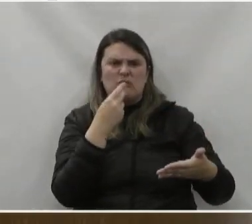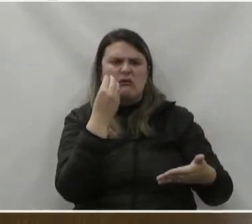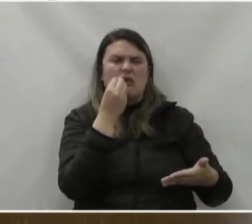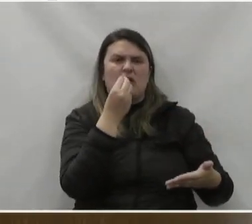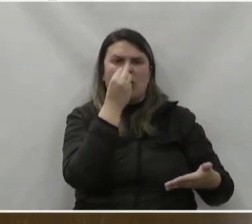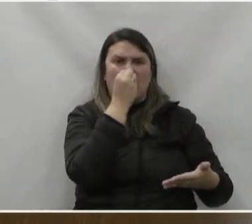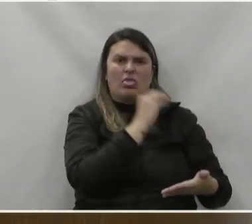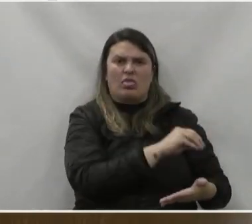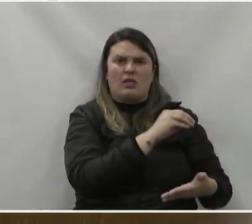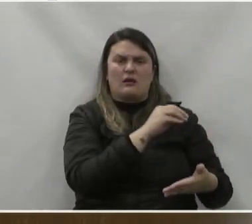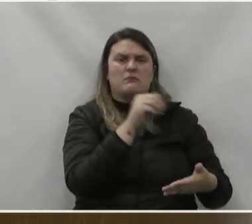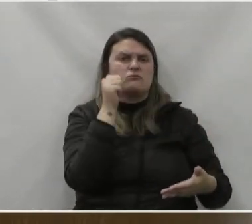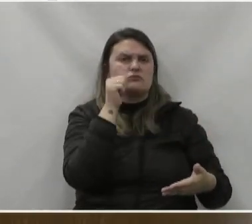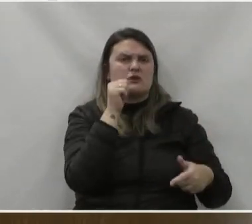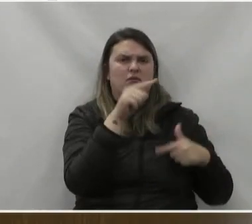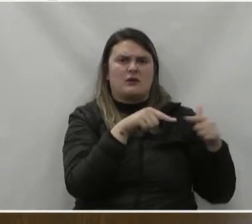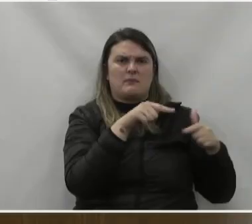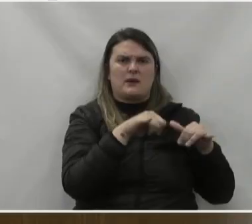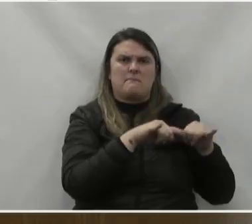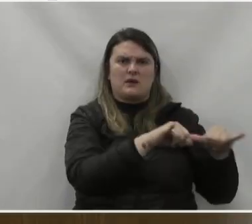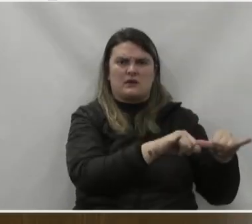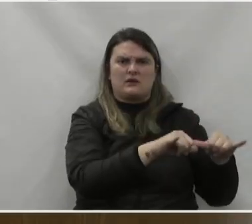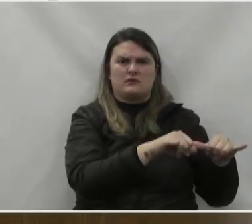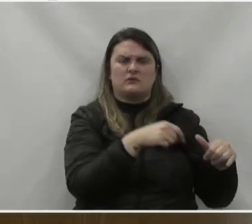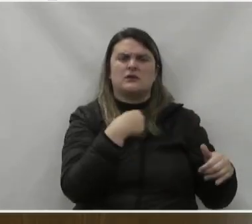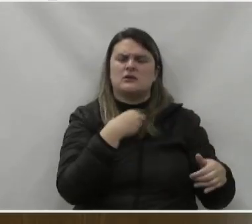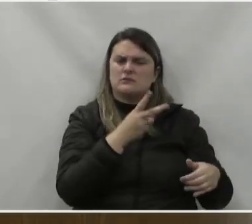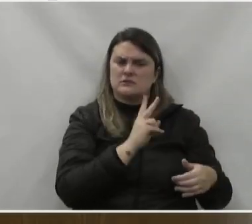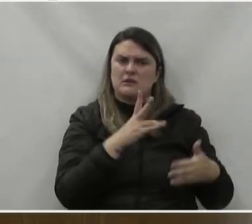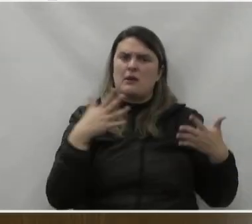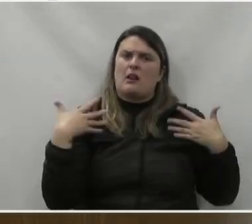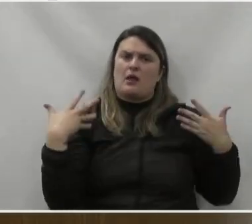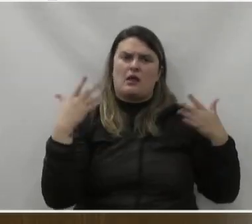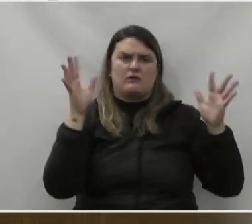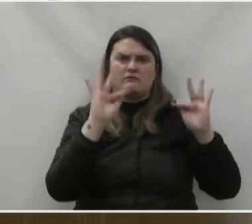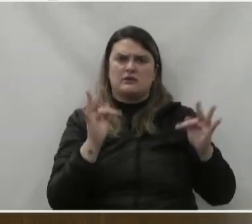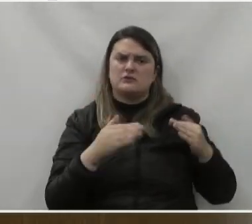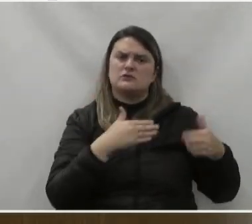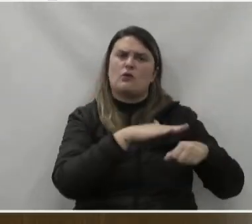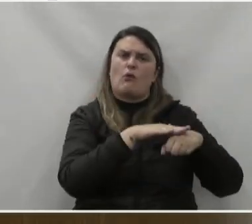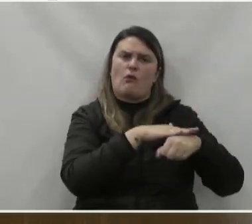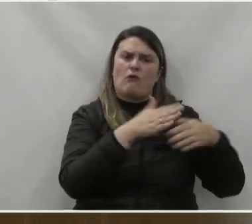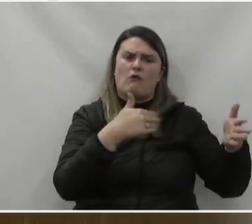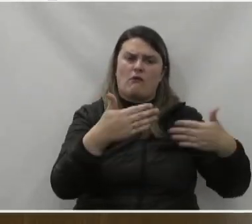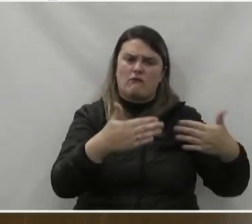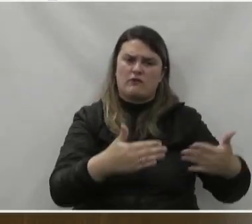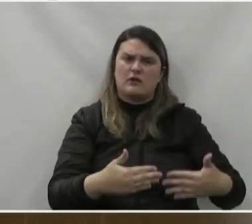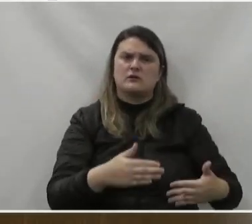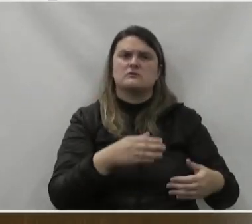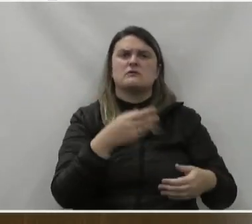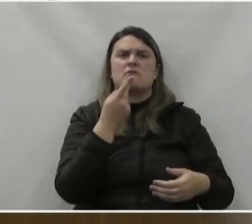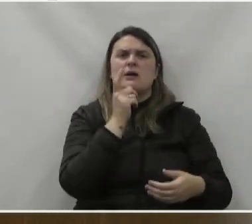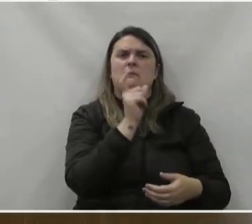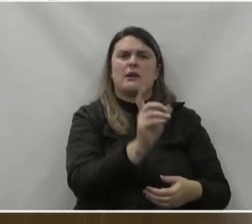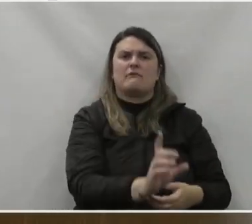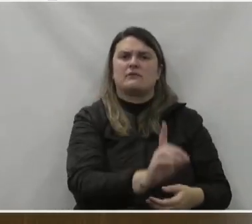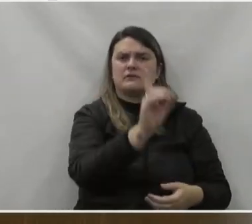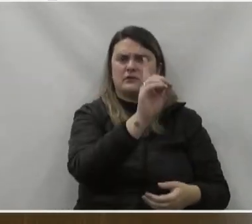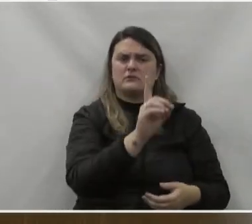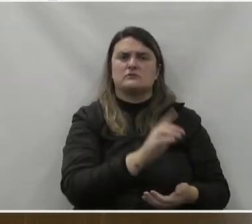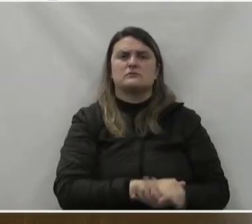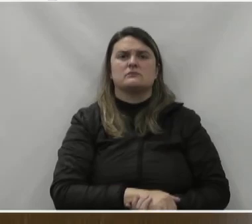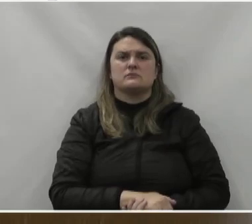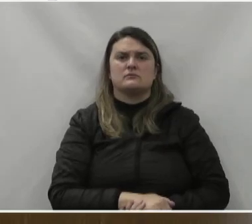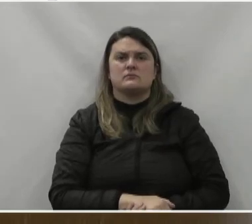ponto que chega as mentiras, gente. Eu sou o cara que mais chega alegre, feliz e converso com as meninas e falo da palavra de Deus. Então me apresenta essa caixa, por